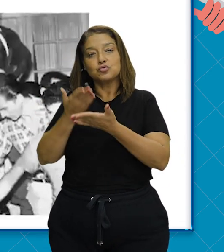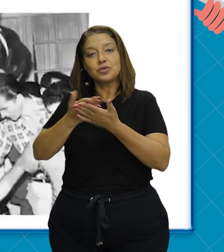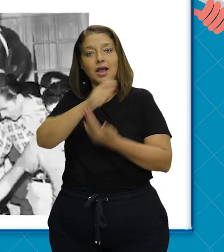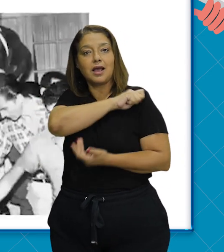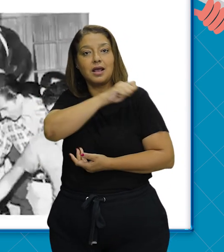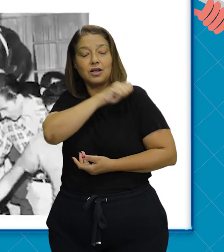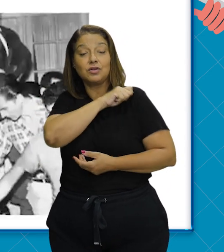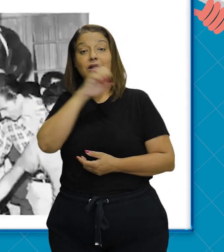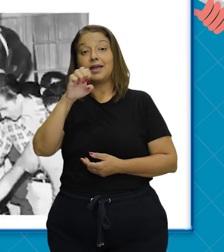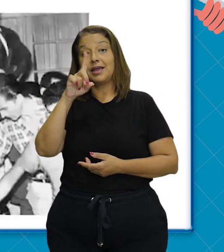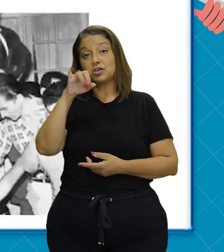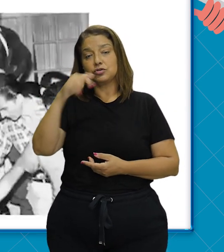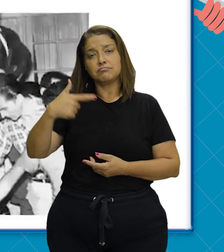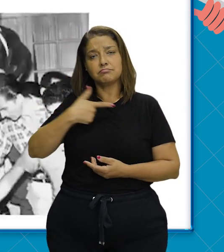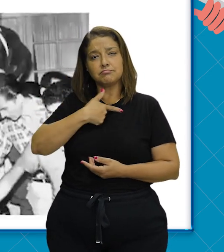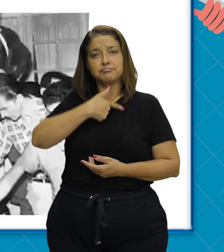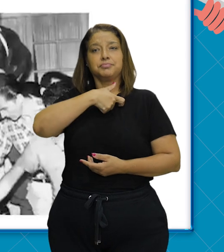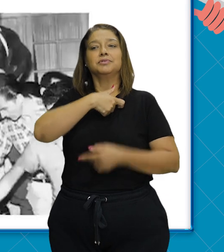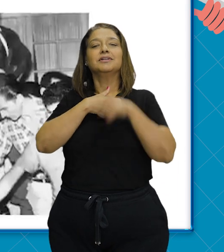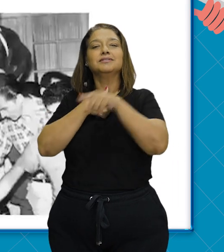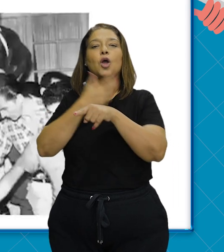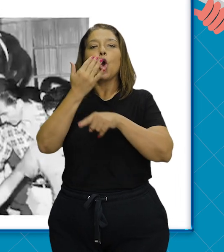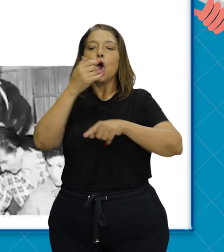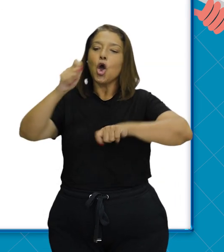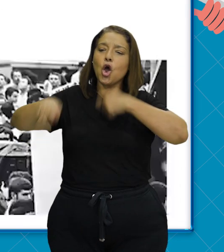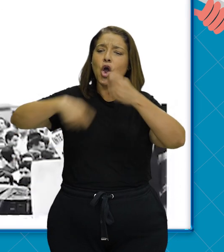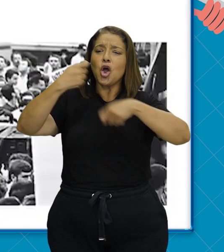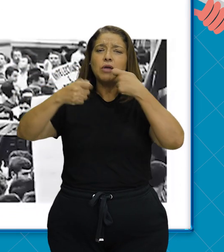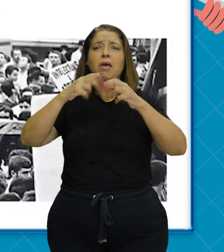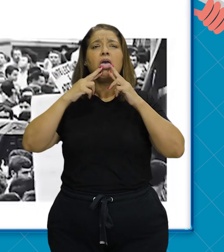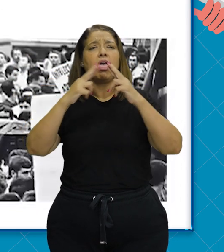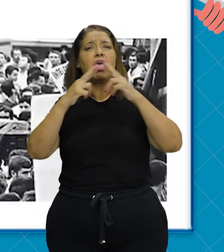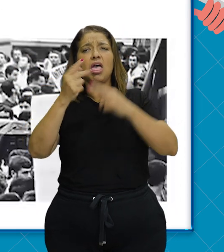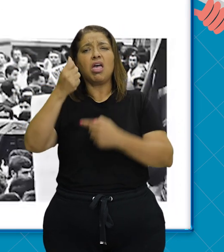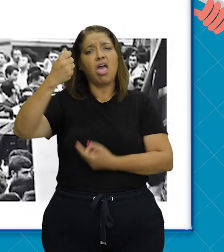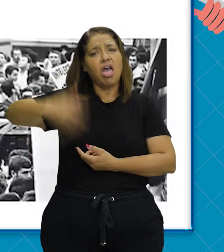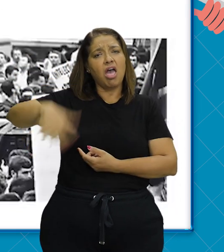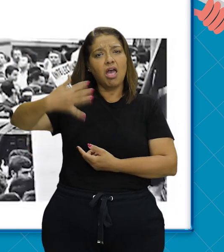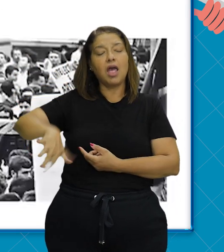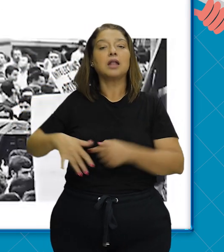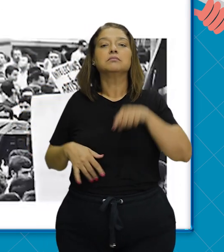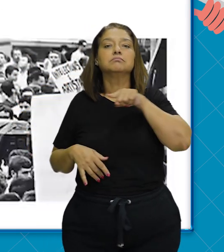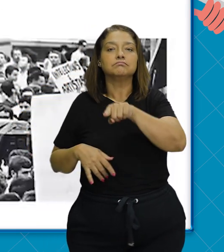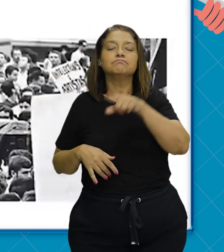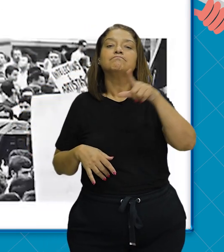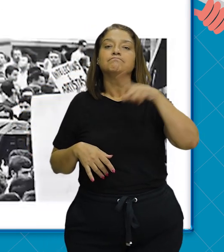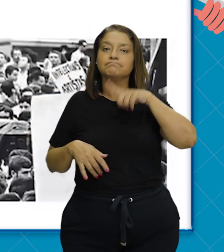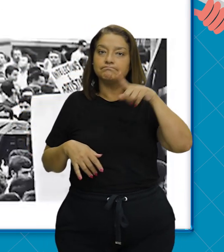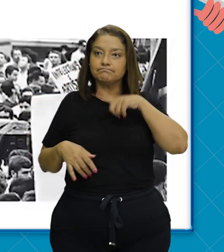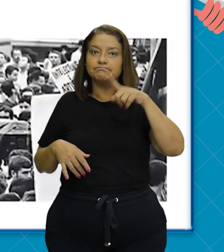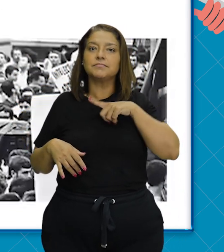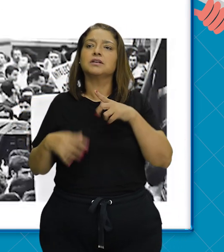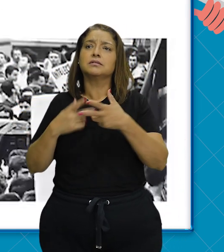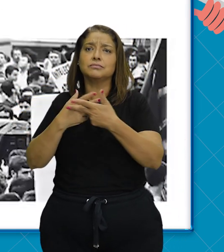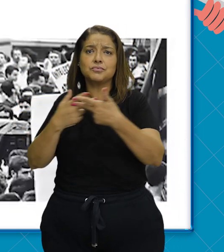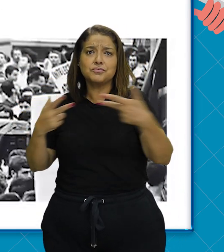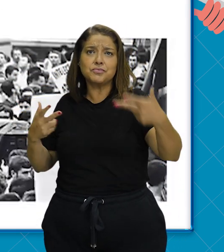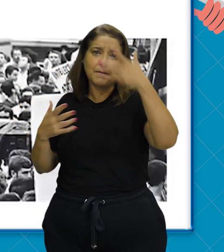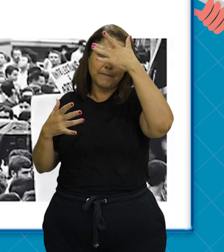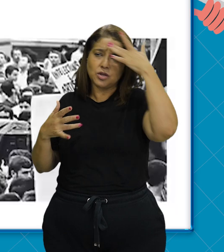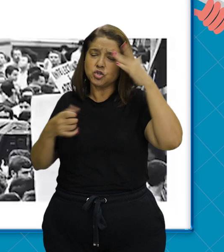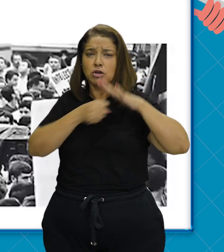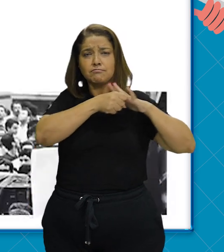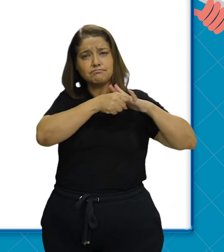estava protestando pelo alto preço da comida nos restaurantes universitários, por um policial da PM, alavancou uma série de protestos estudantis contra a